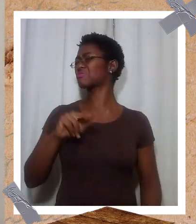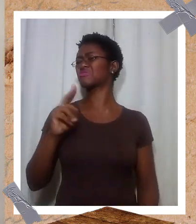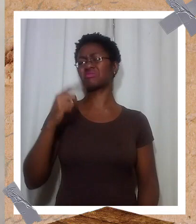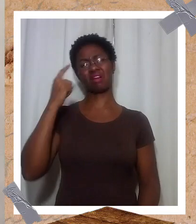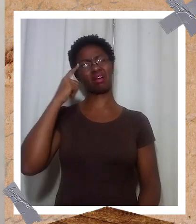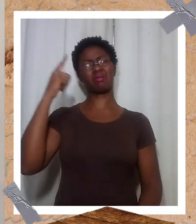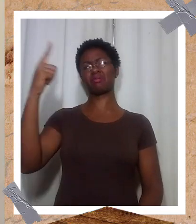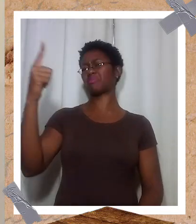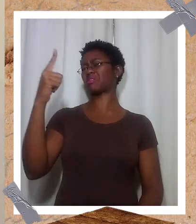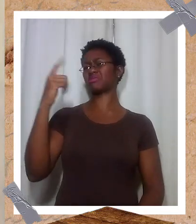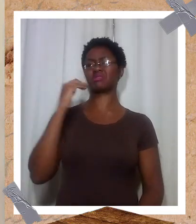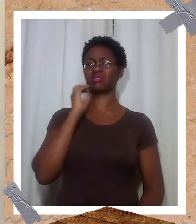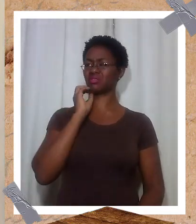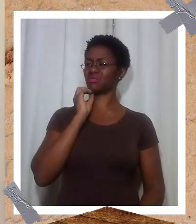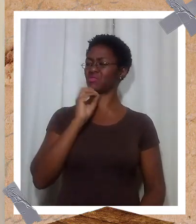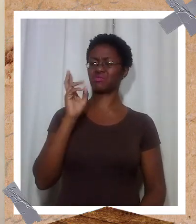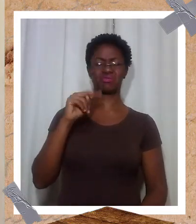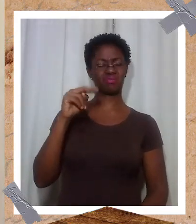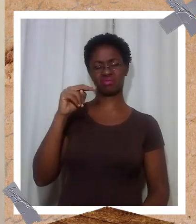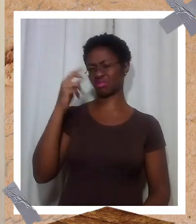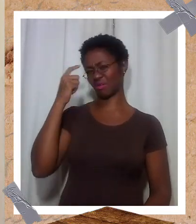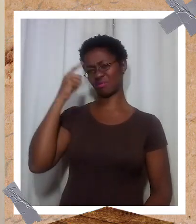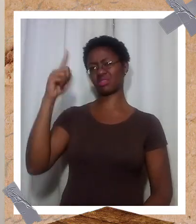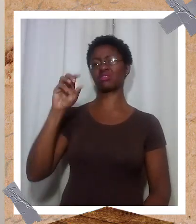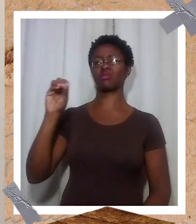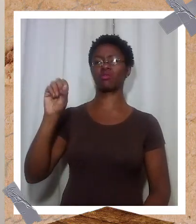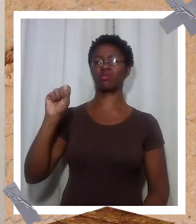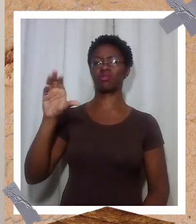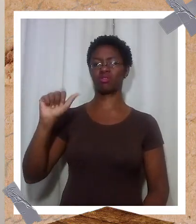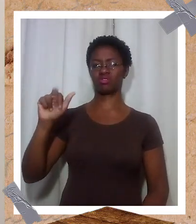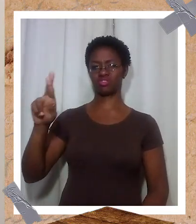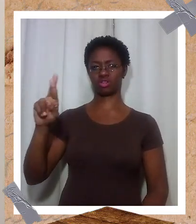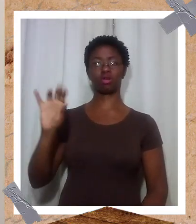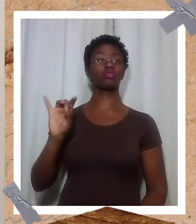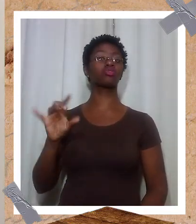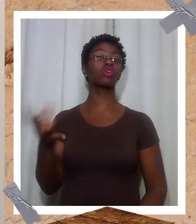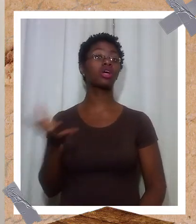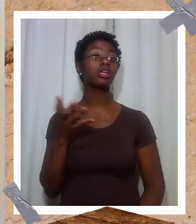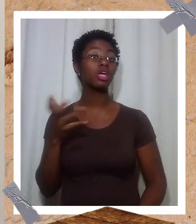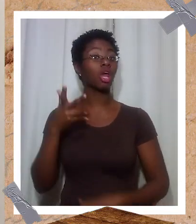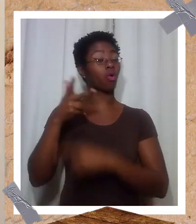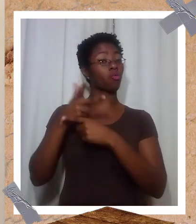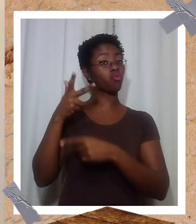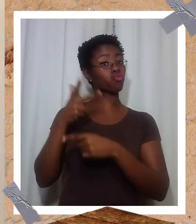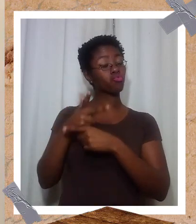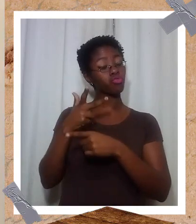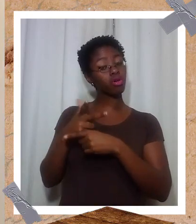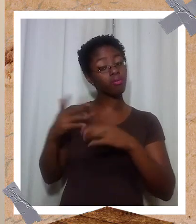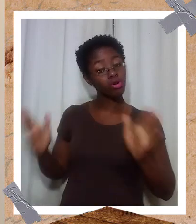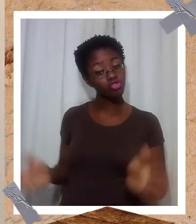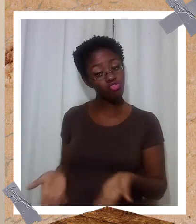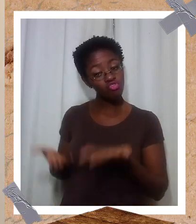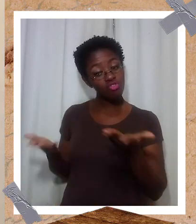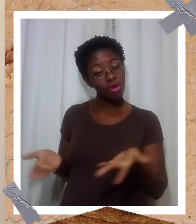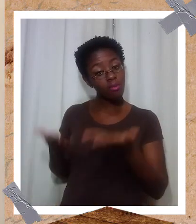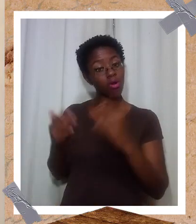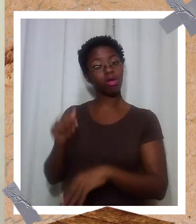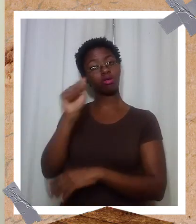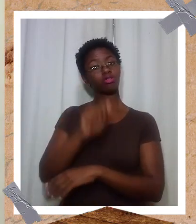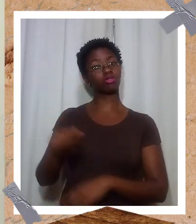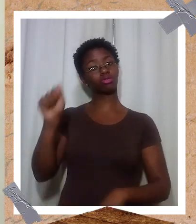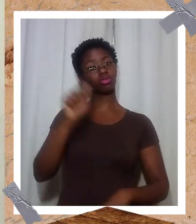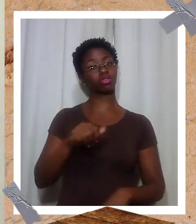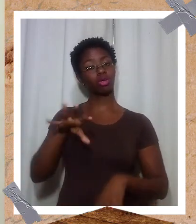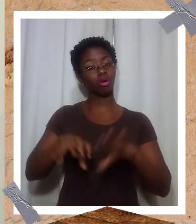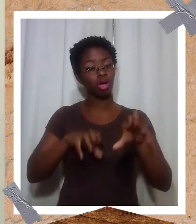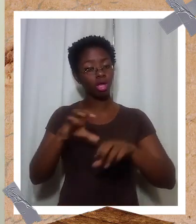dia de filmagem do documentário, ir ao Oscar. Eu queria, através daquilo tudo, organizar a Associação de Catadores melhor,